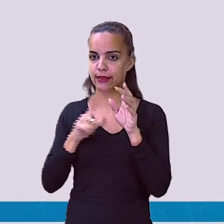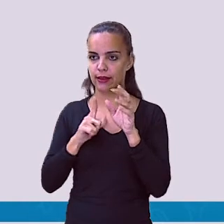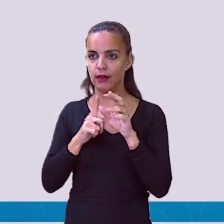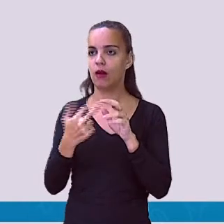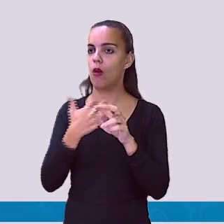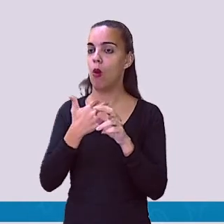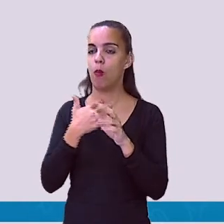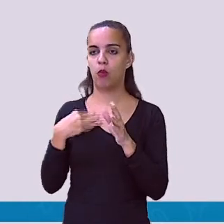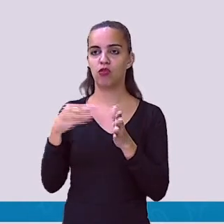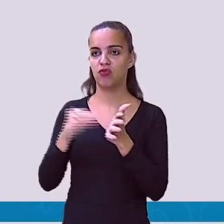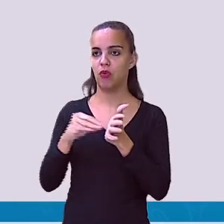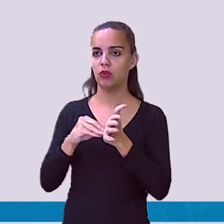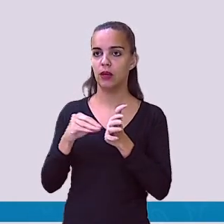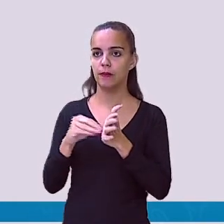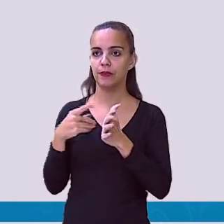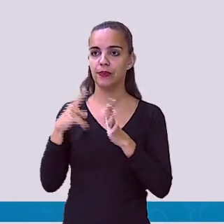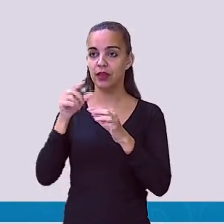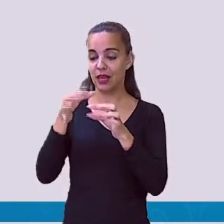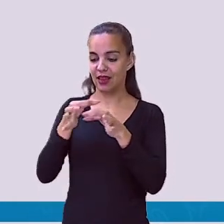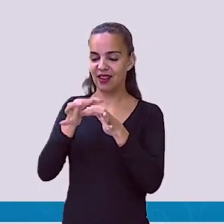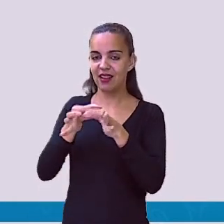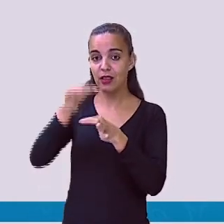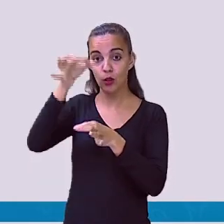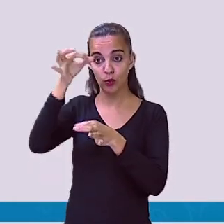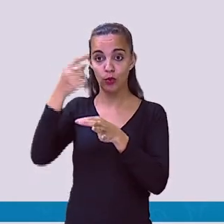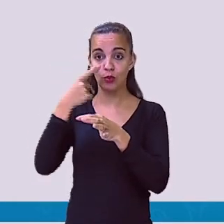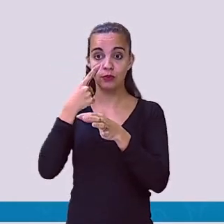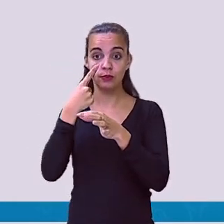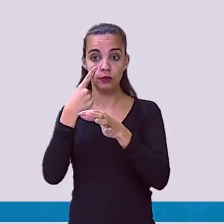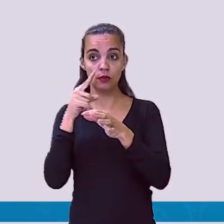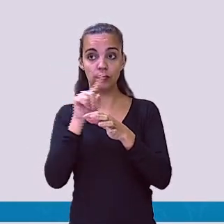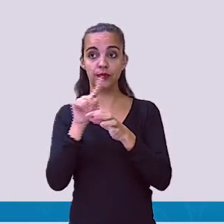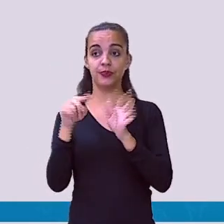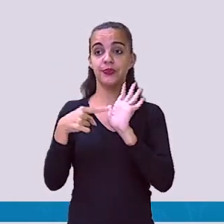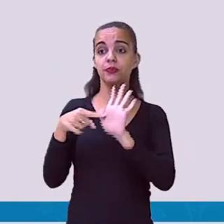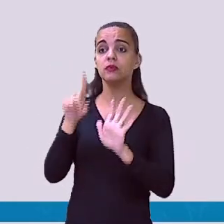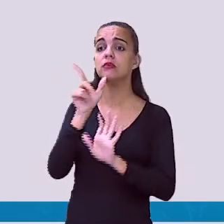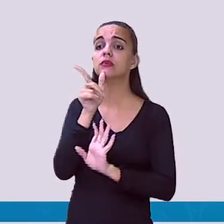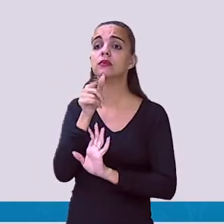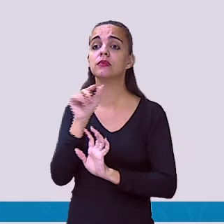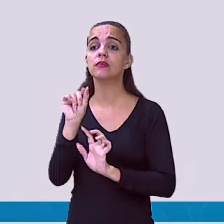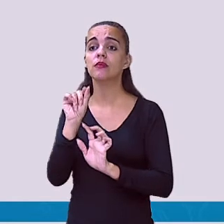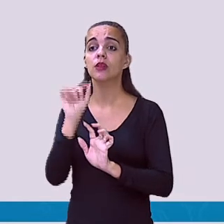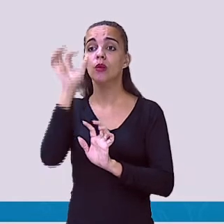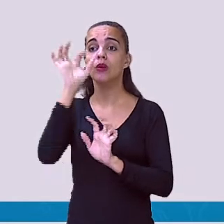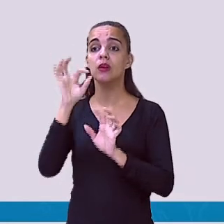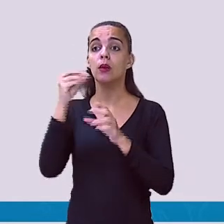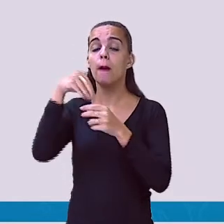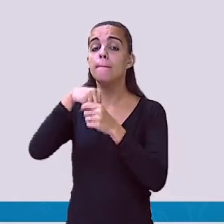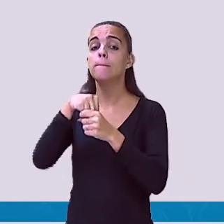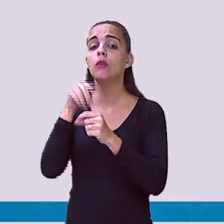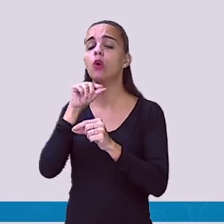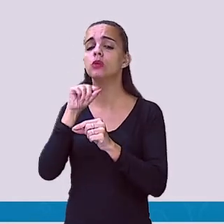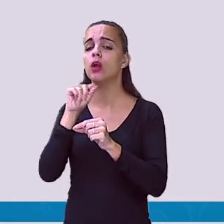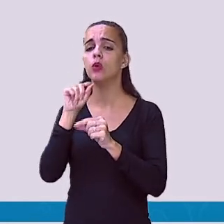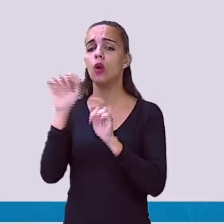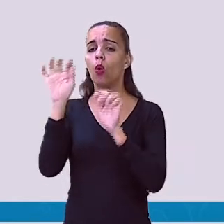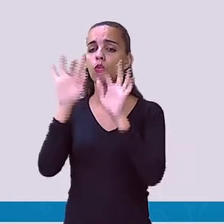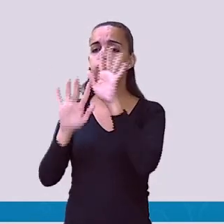o primeiro líquido que entra em ebulição, ele passa ao estado gasoso,